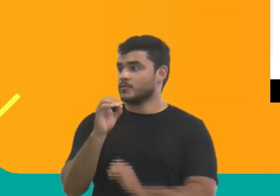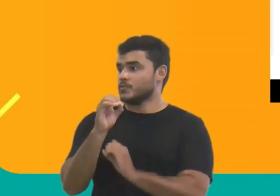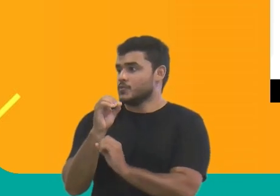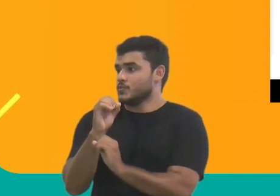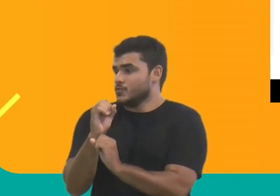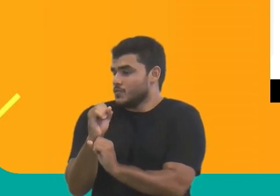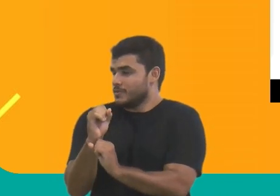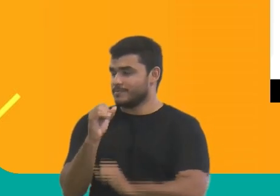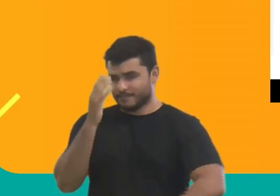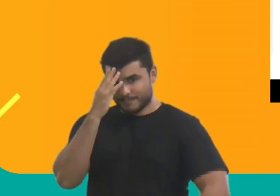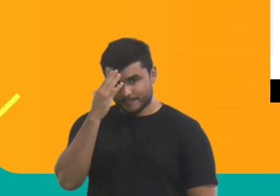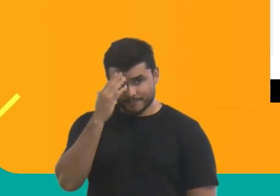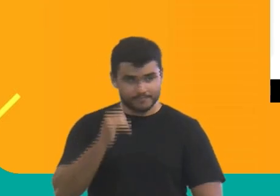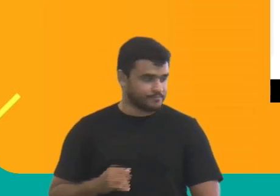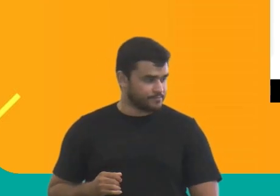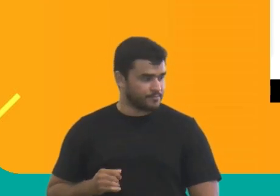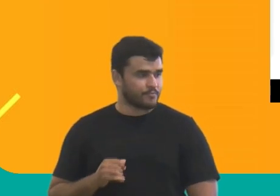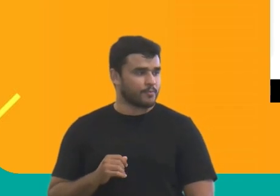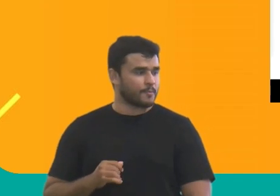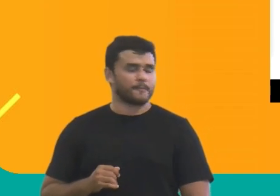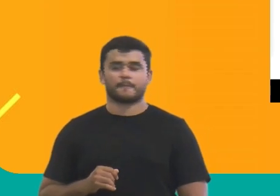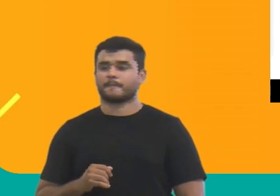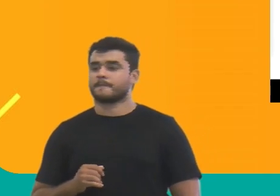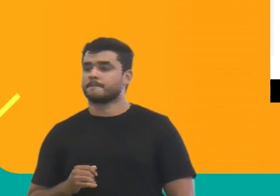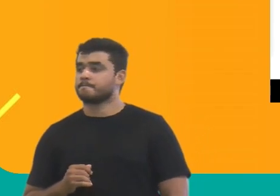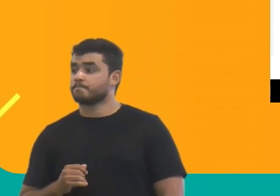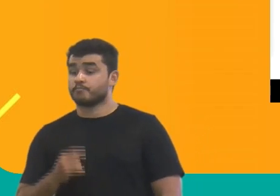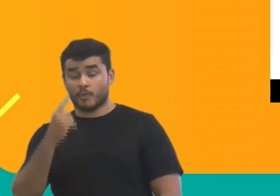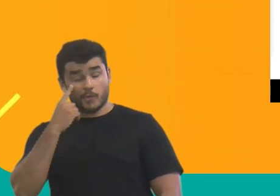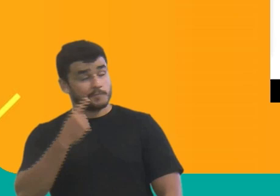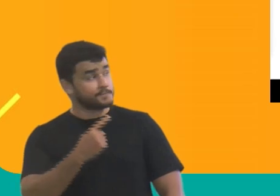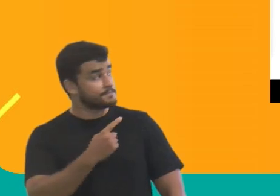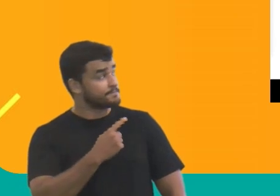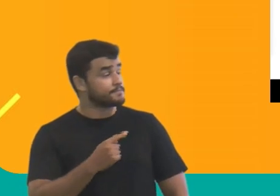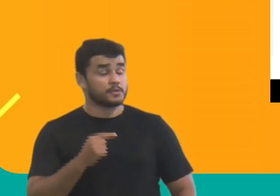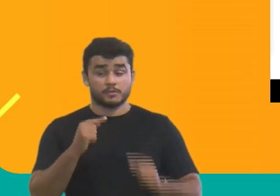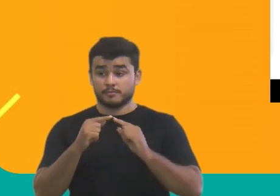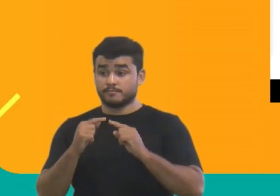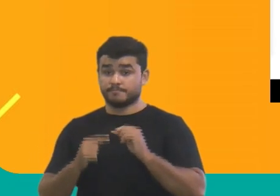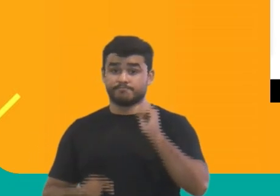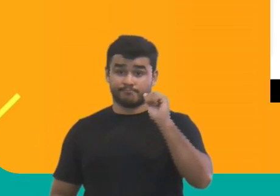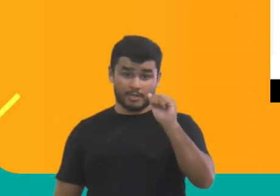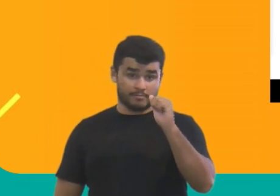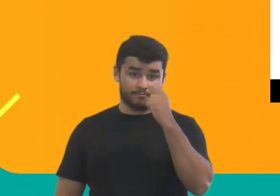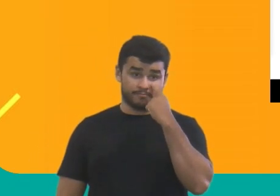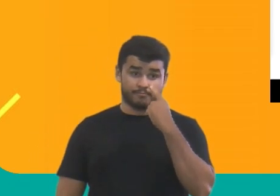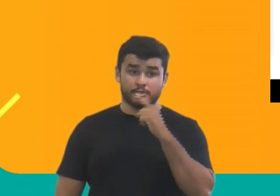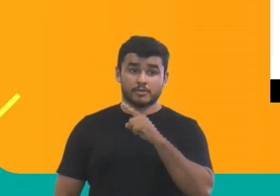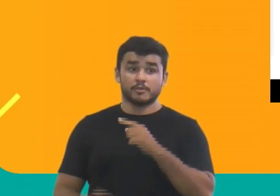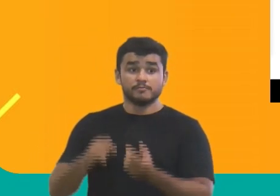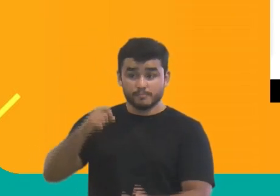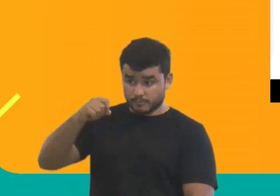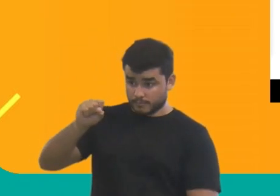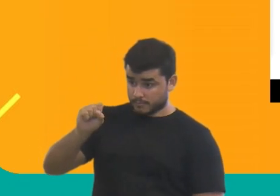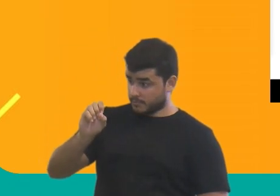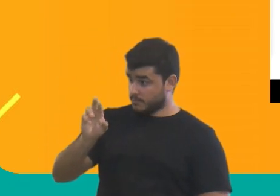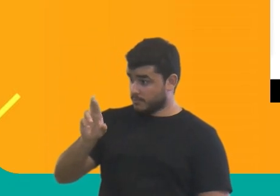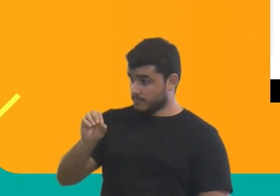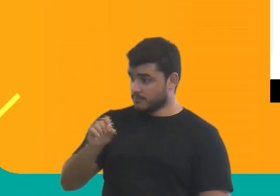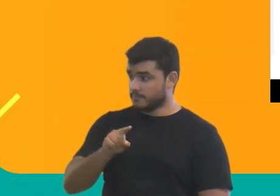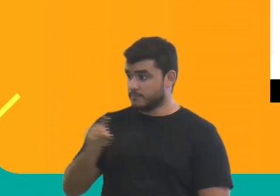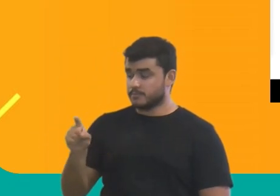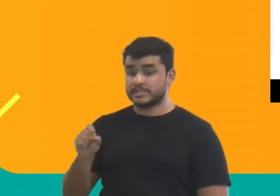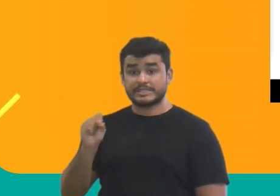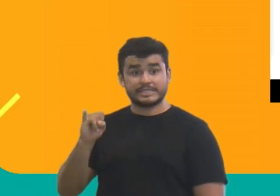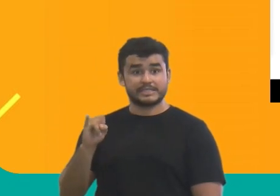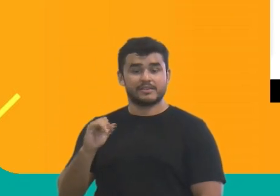Certo? Voltemos. O item A fala que se o soro caseiro for preparado com a concentração muito inferior